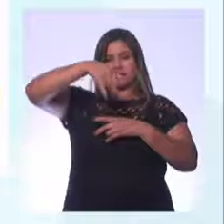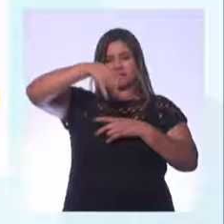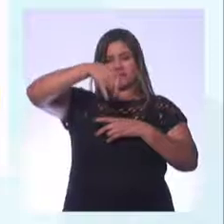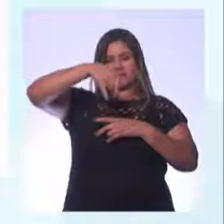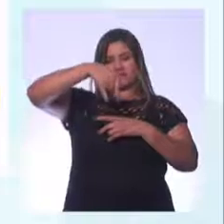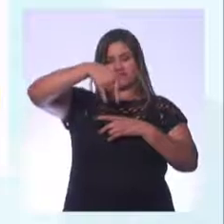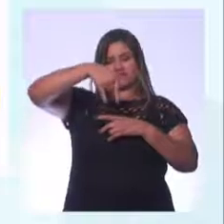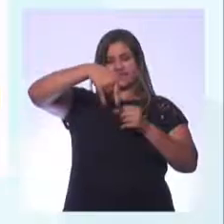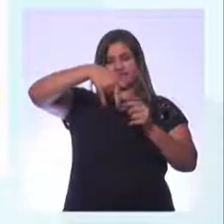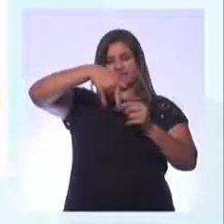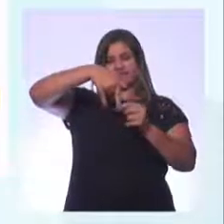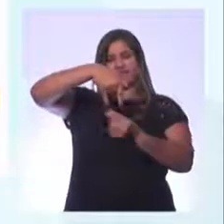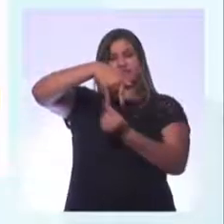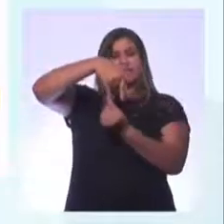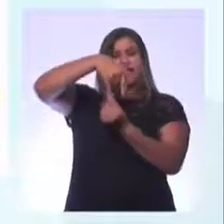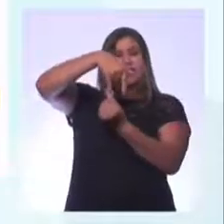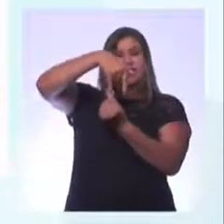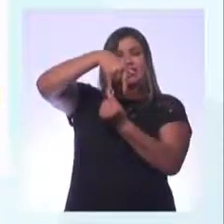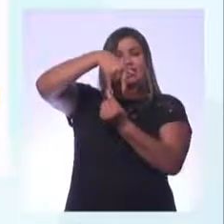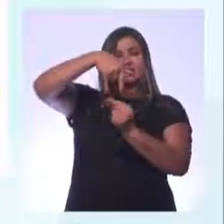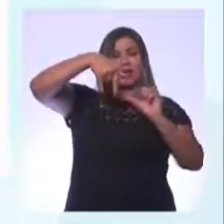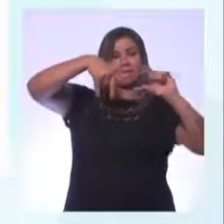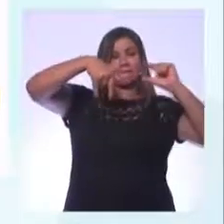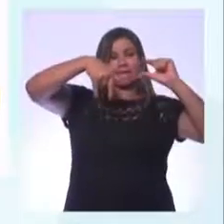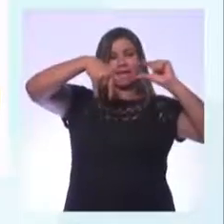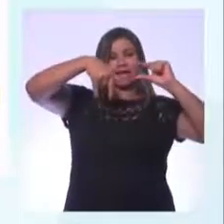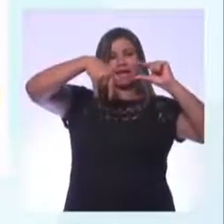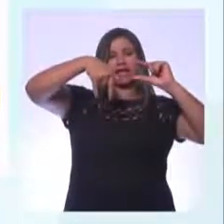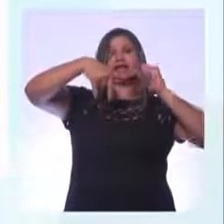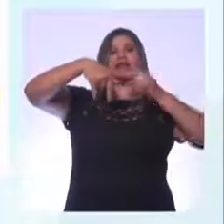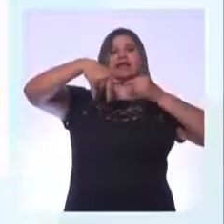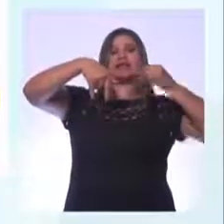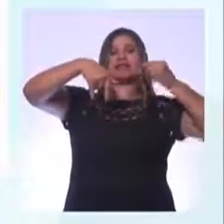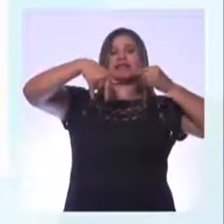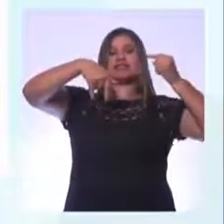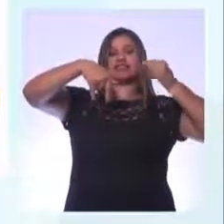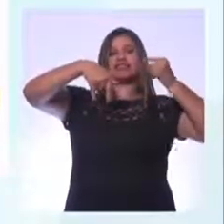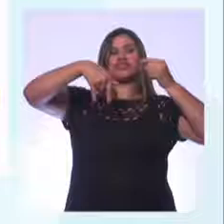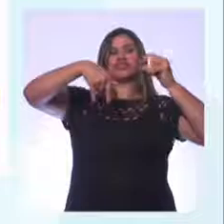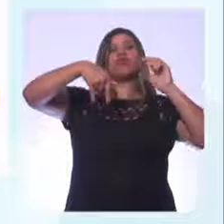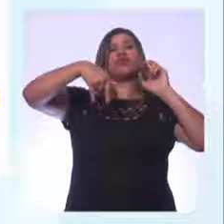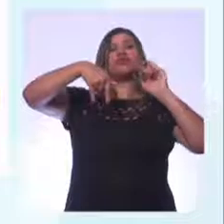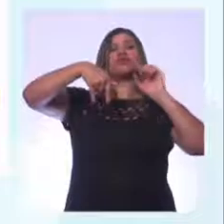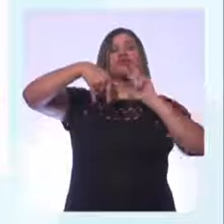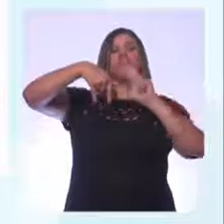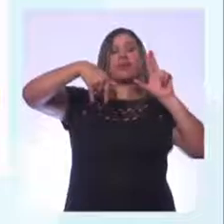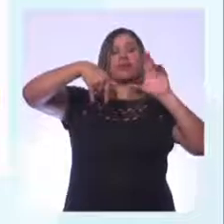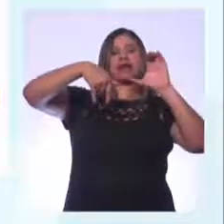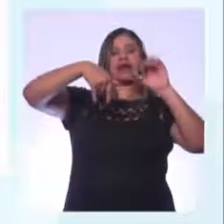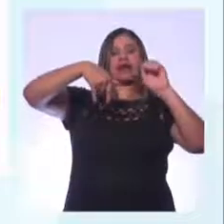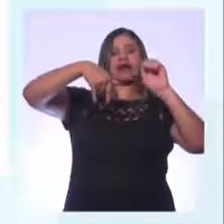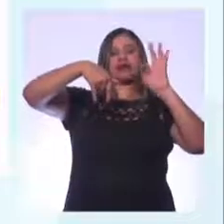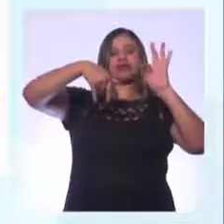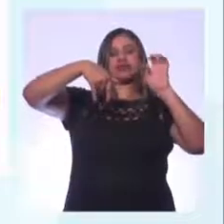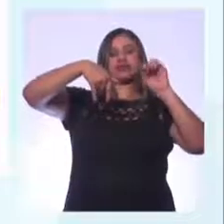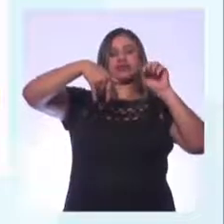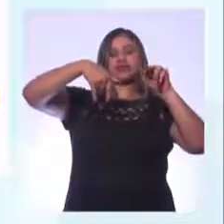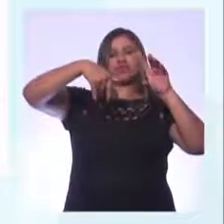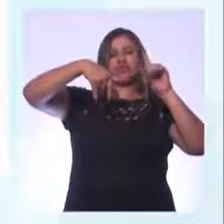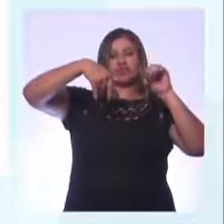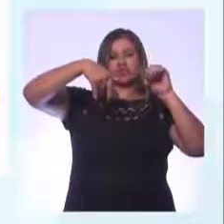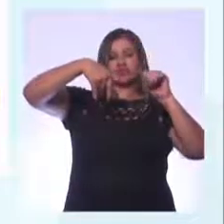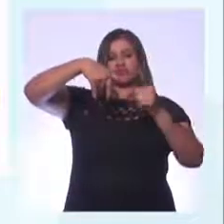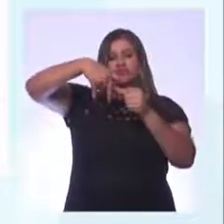tamanho negativo, que é chamada de cátodo, que tem o sinal de menos. E a que tem o